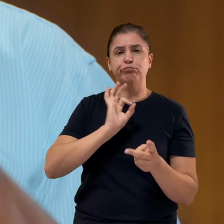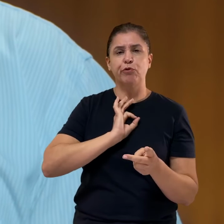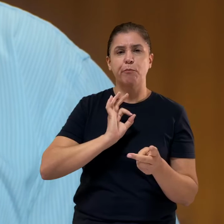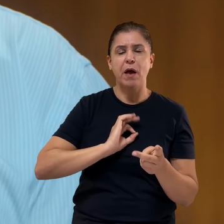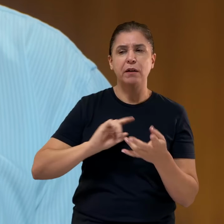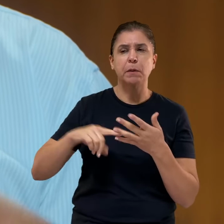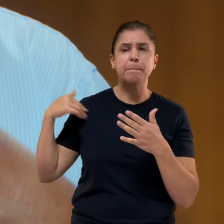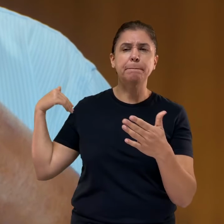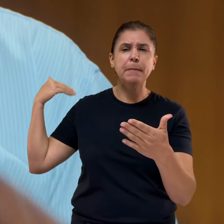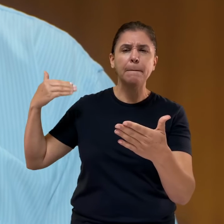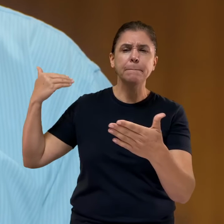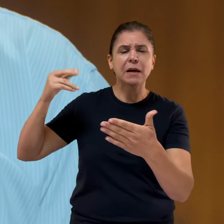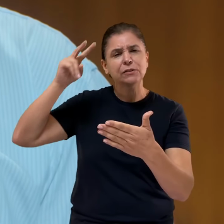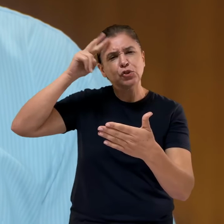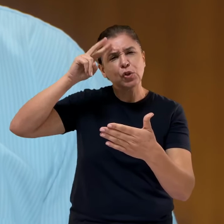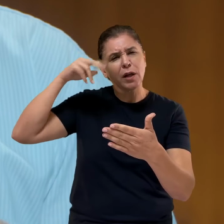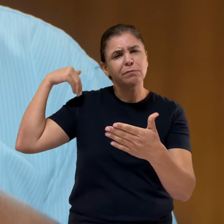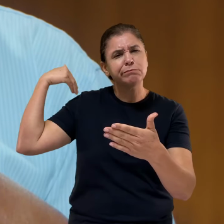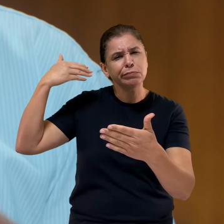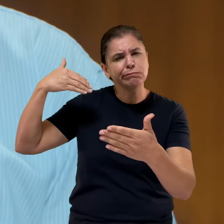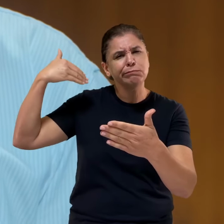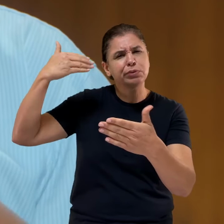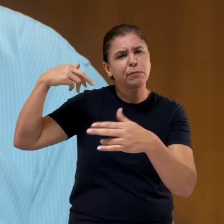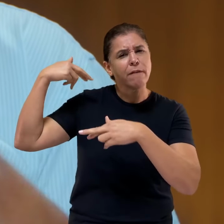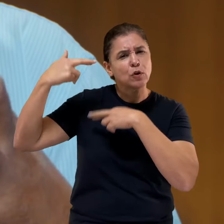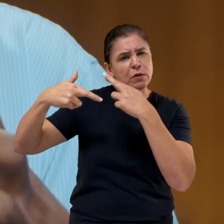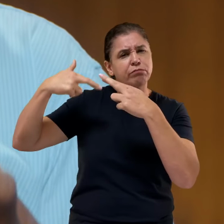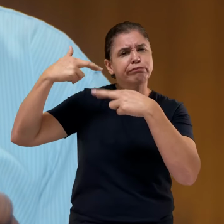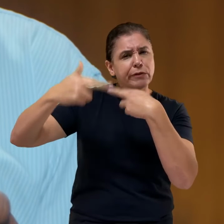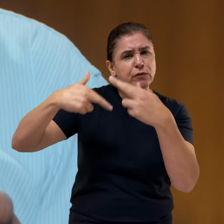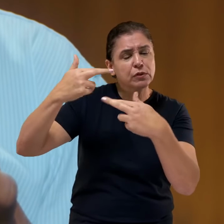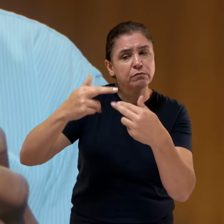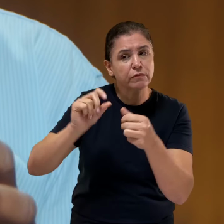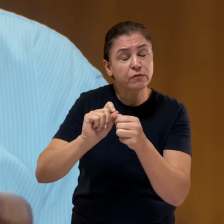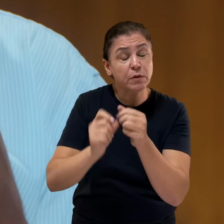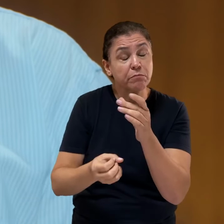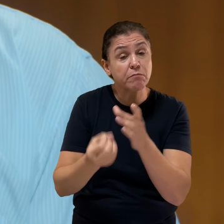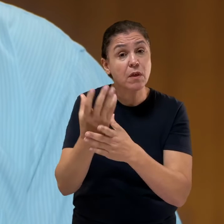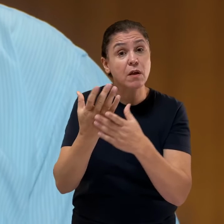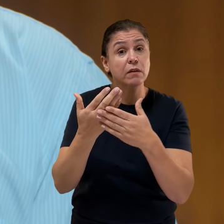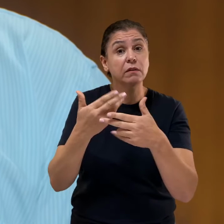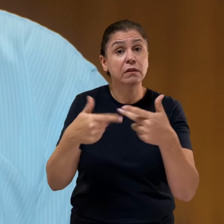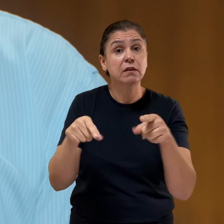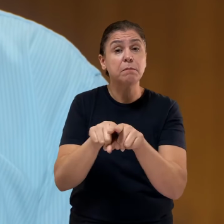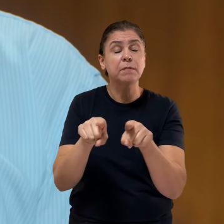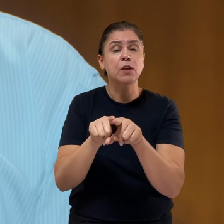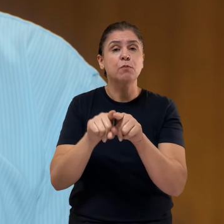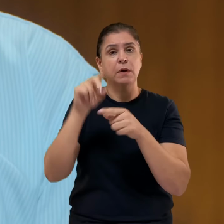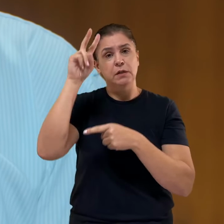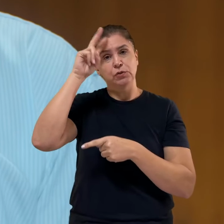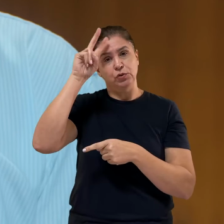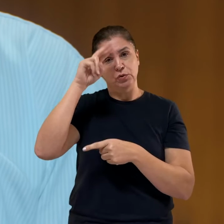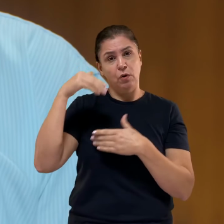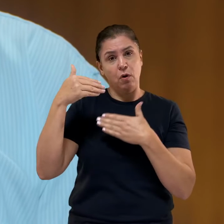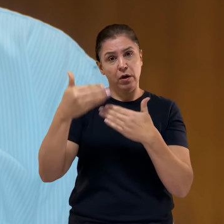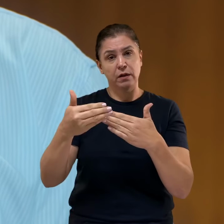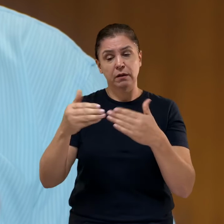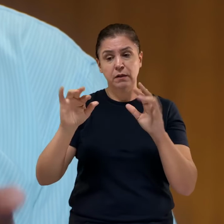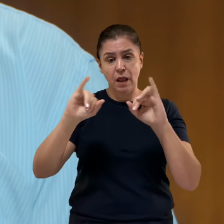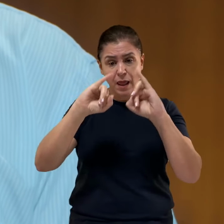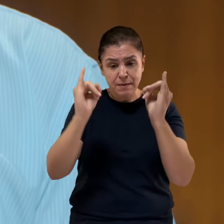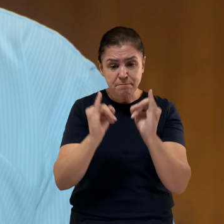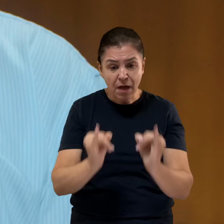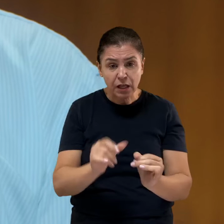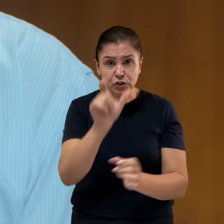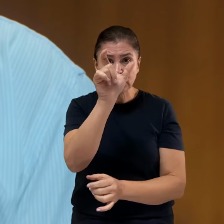foi um momento de trabalhar e isso de criar também um arquétipo da